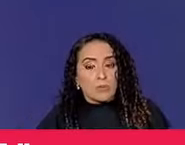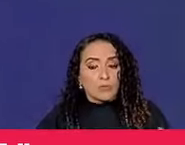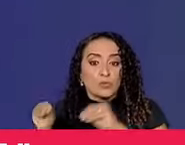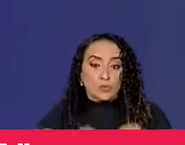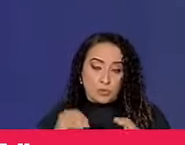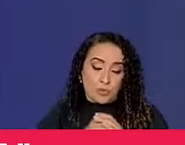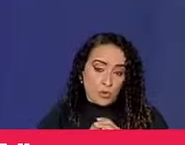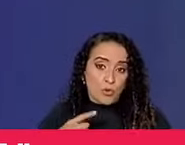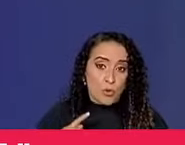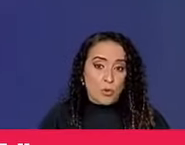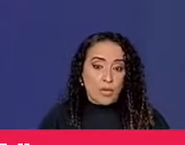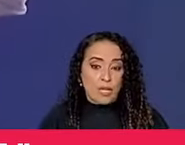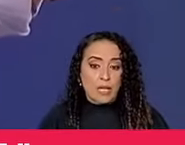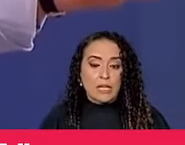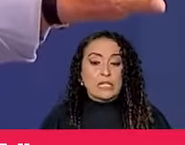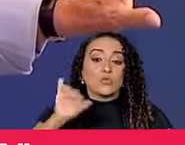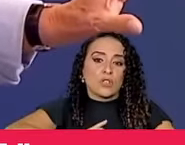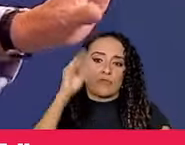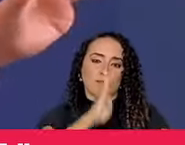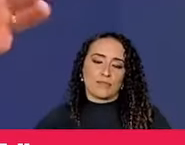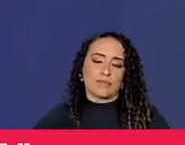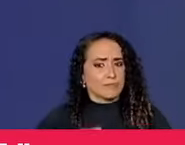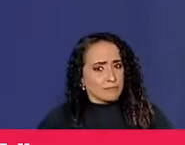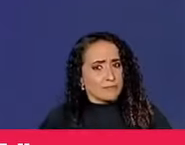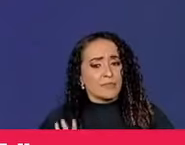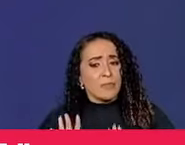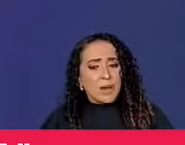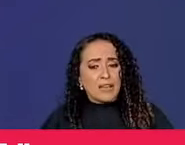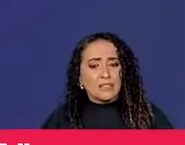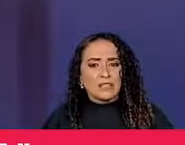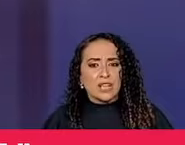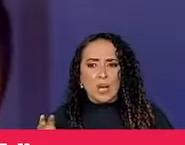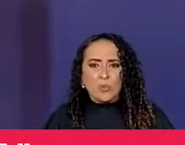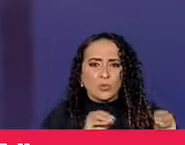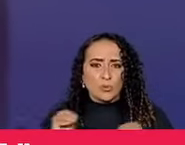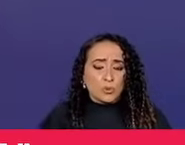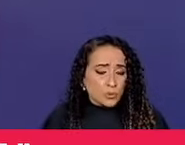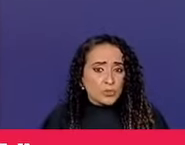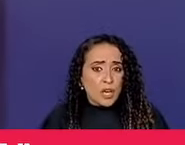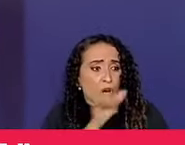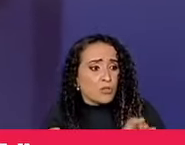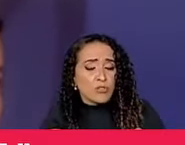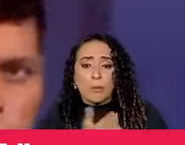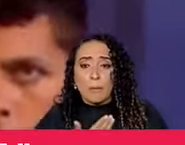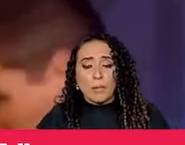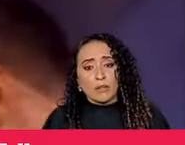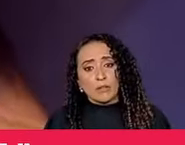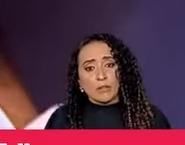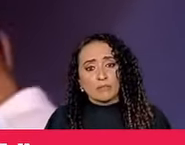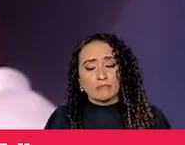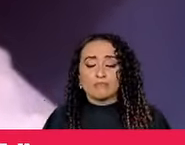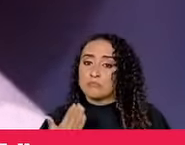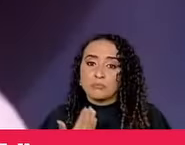a capital para o Centro-Oeste para ficar mais no centro do Brasil. Mas com todas essas mudanças, o Rio de Janeiro foi perdendo. O